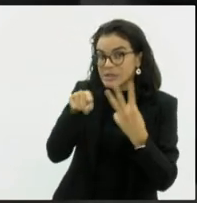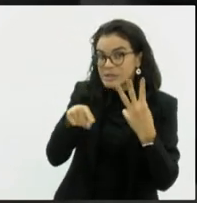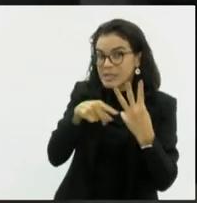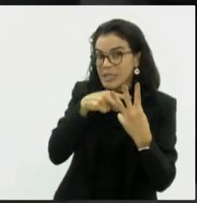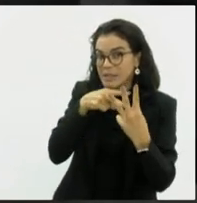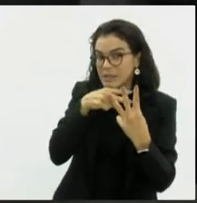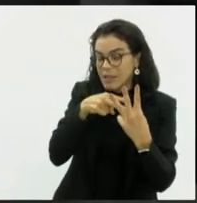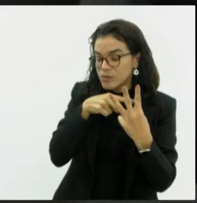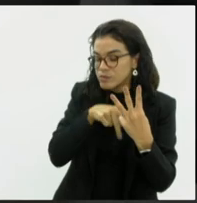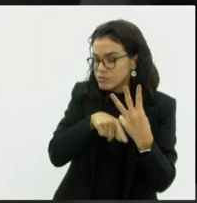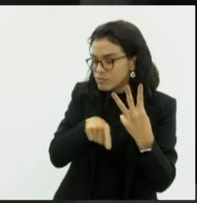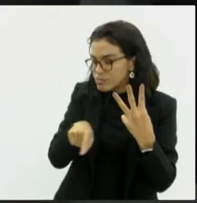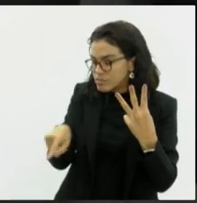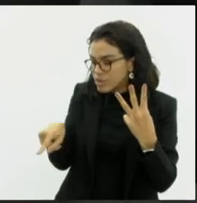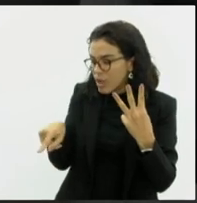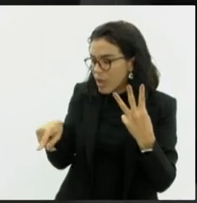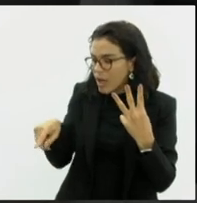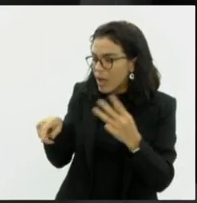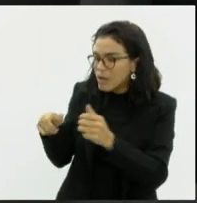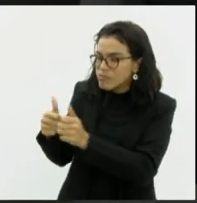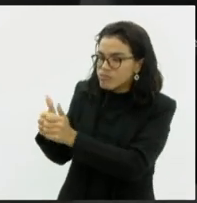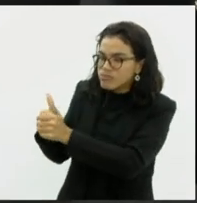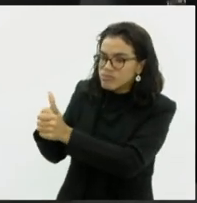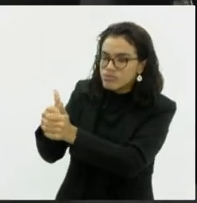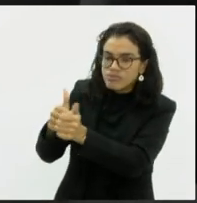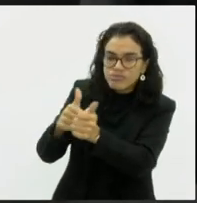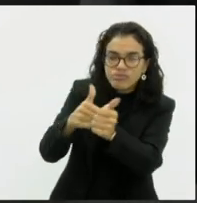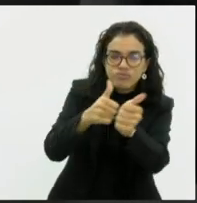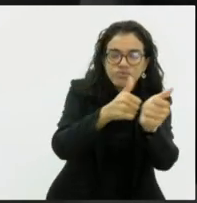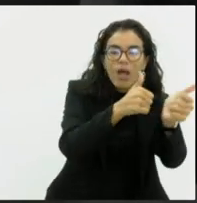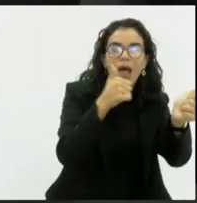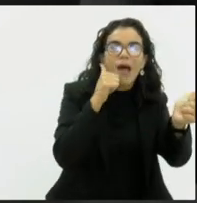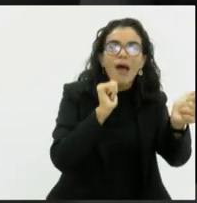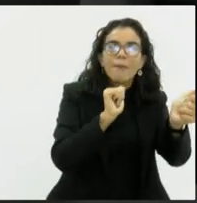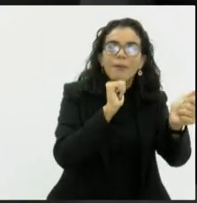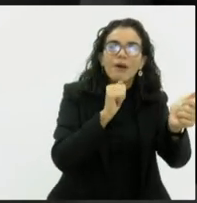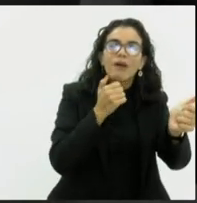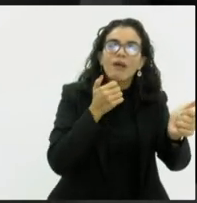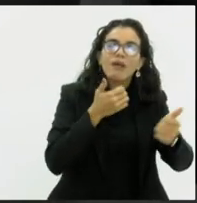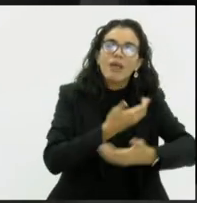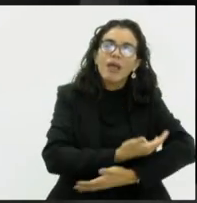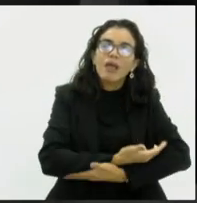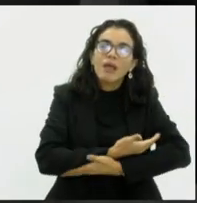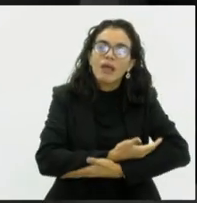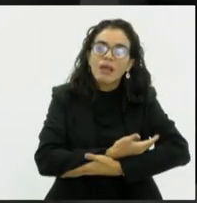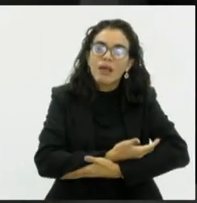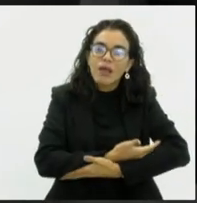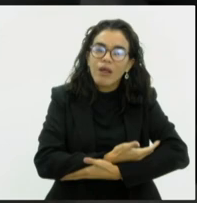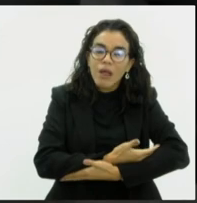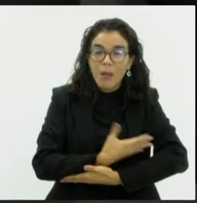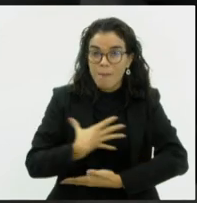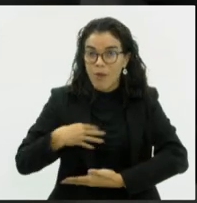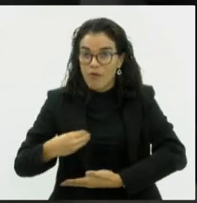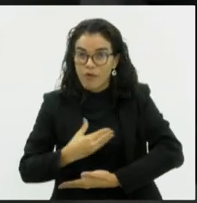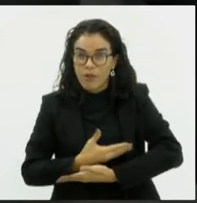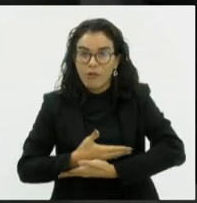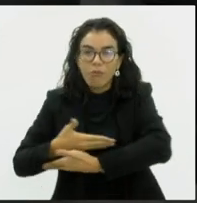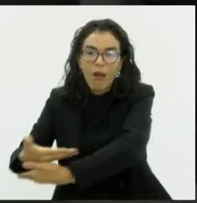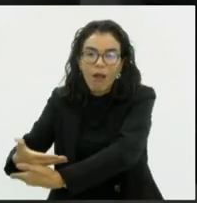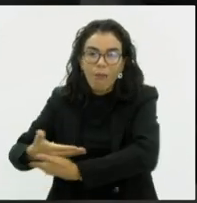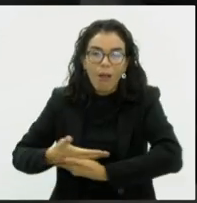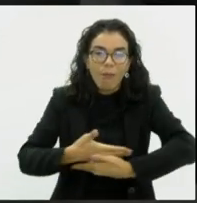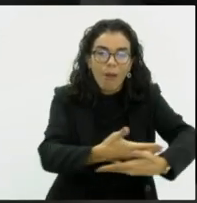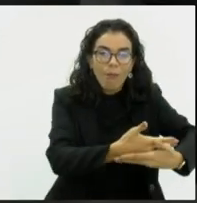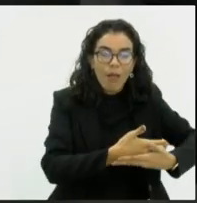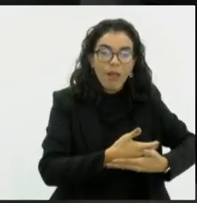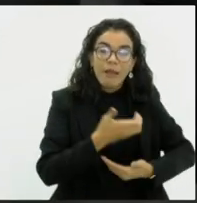E aí, ele, aonde a mãe ia, ele ia atrás, quero o colo, quero ter atenção, aí meu filho às vezes pegava, eu pegava outro, mas ele